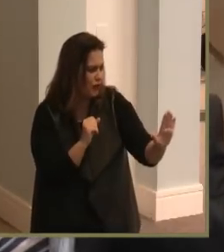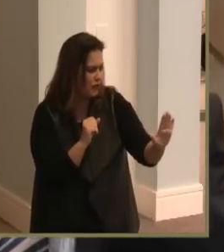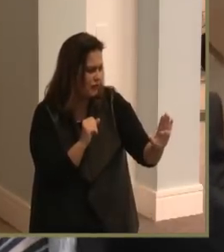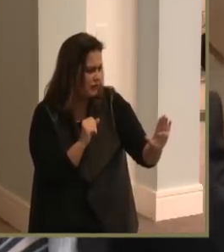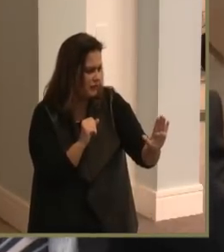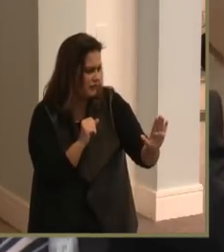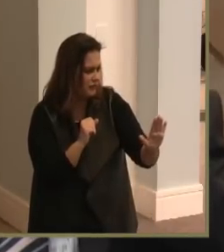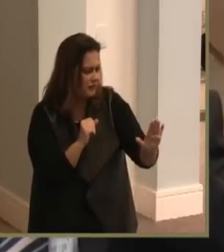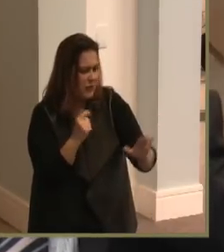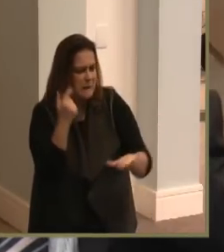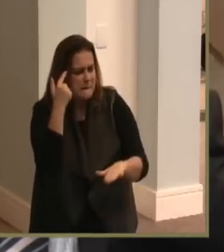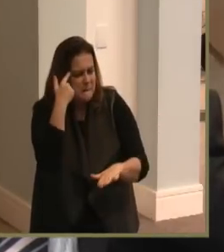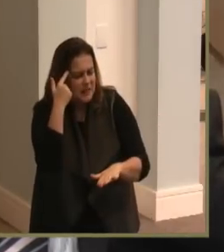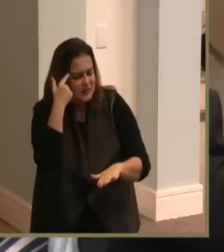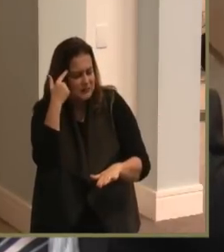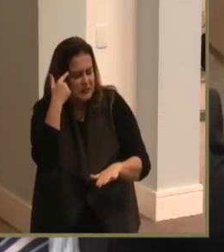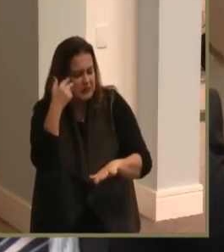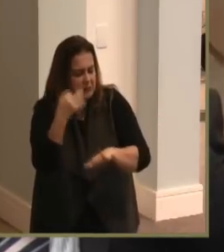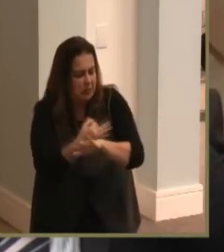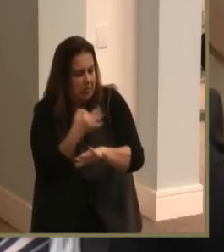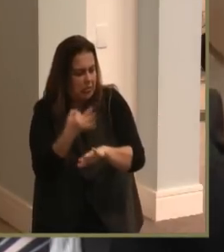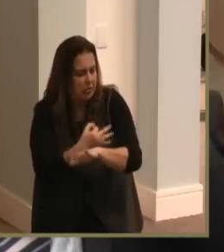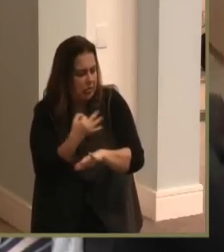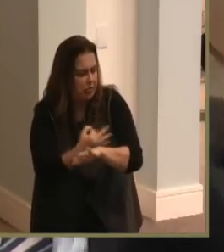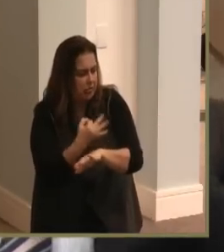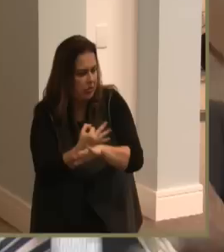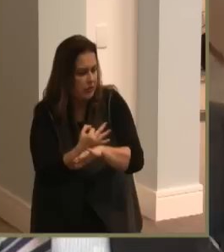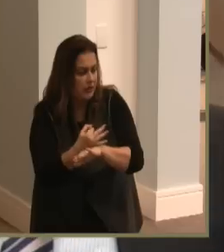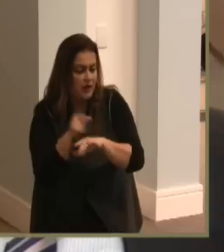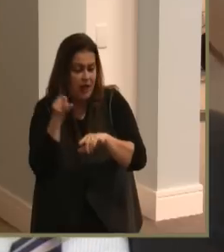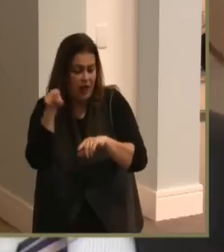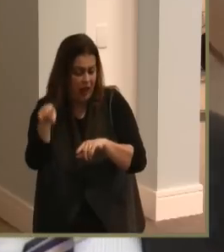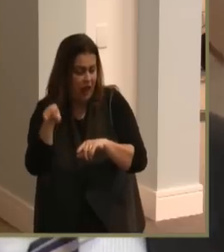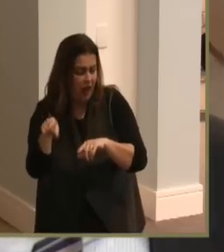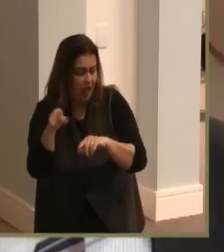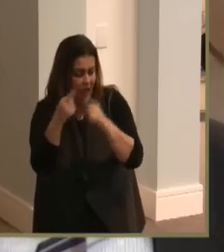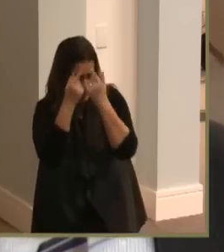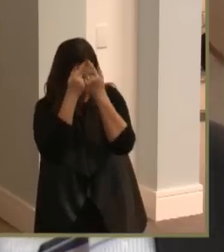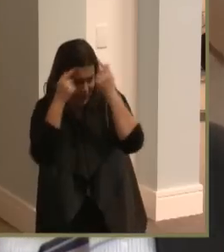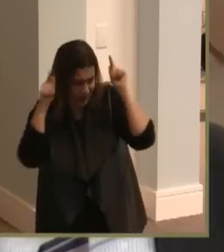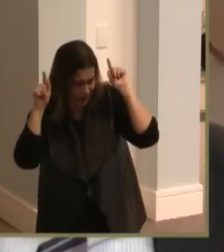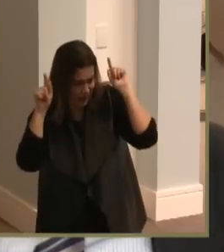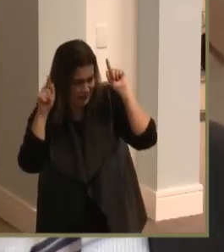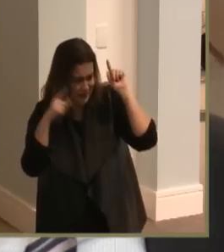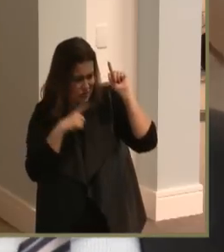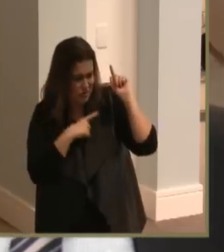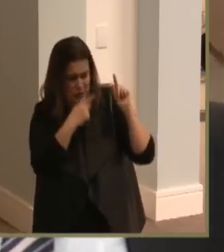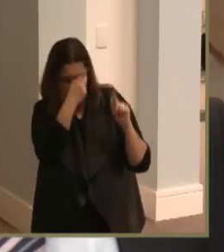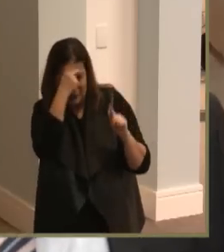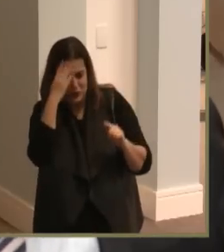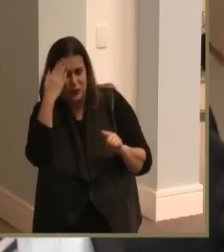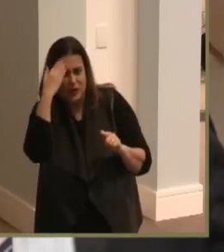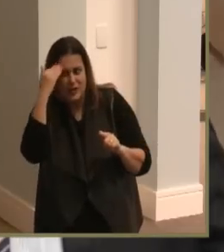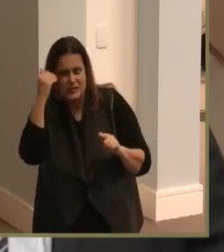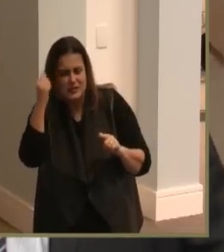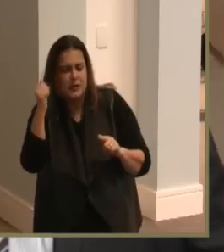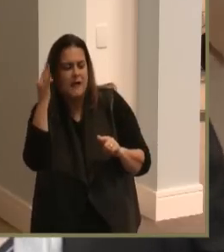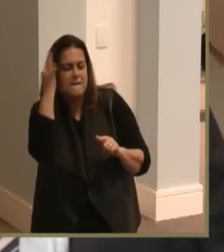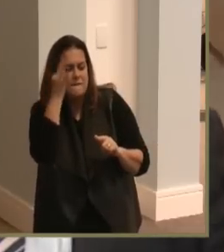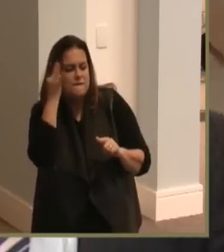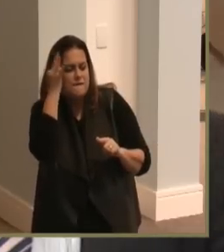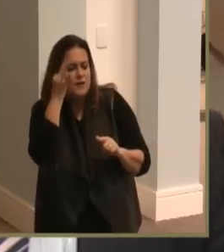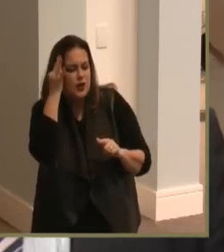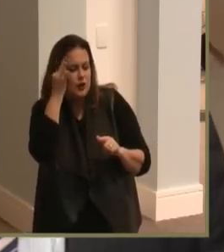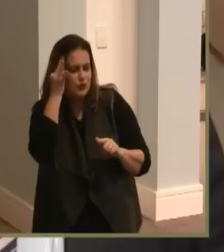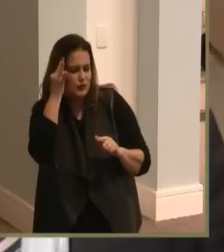questionamentos. Ali repousam os homens mais sábios do mundo, os nobres. É o berço da filosofia